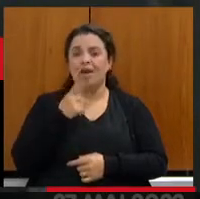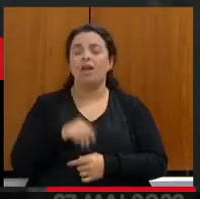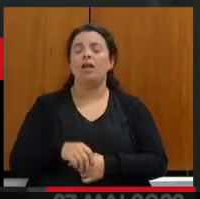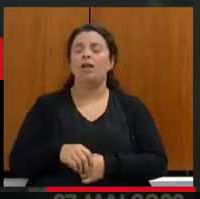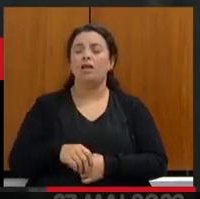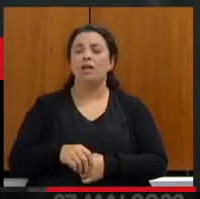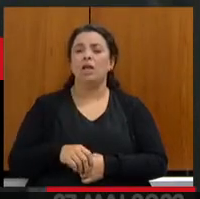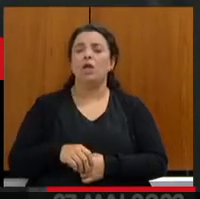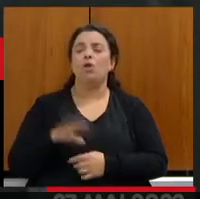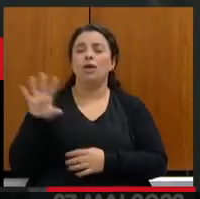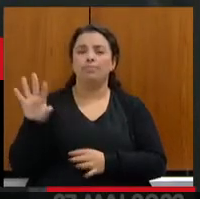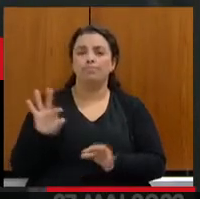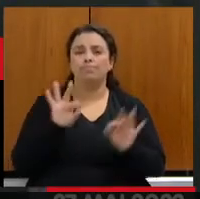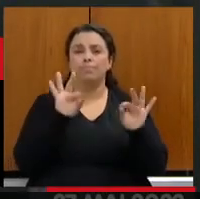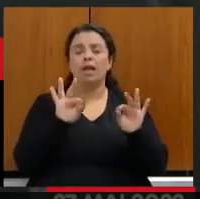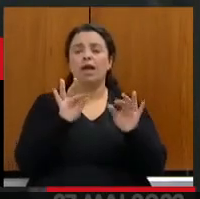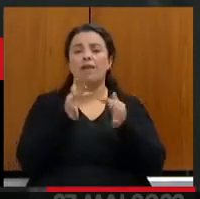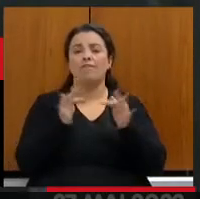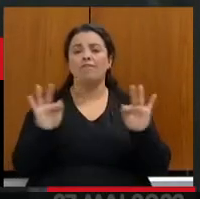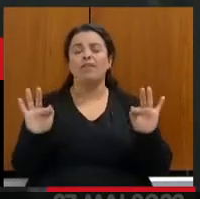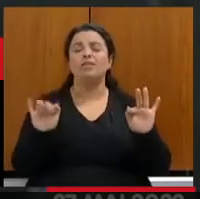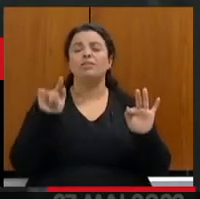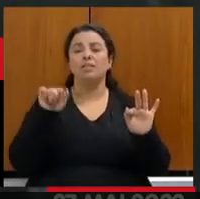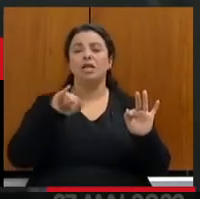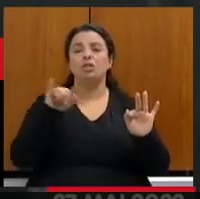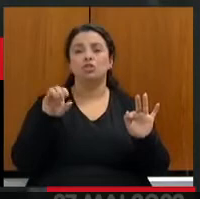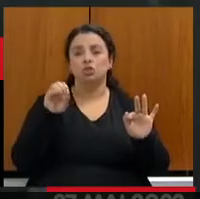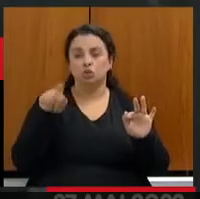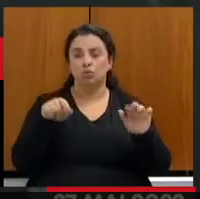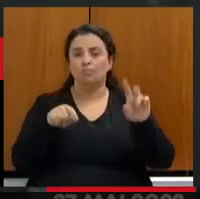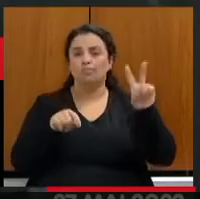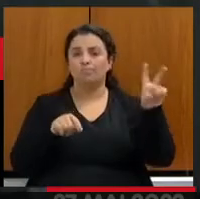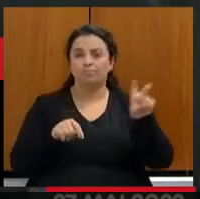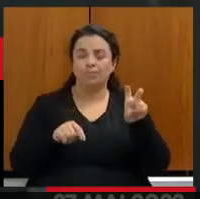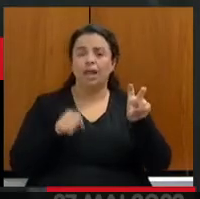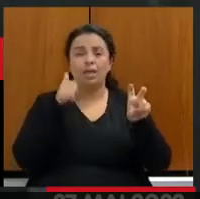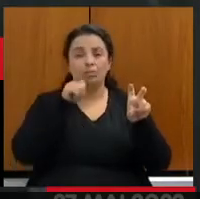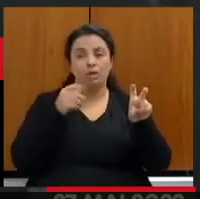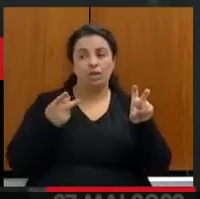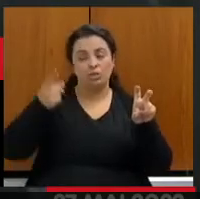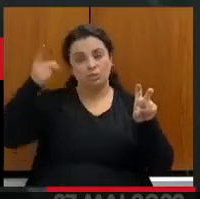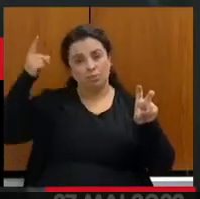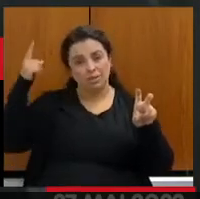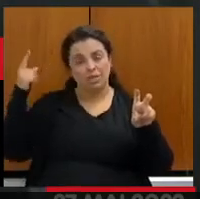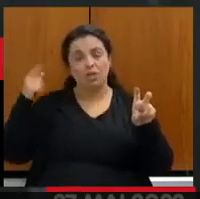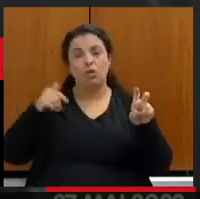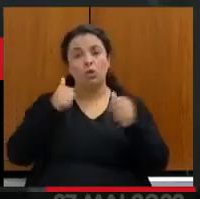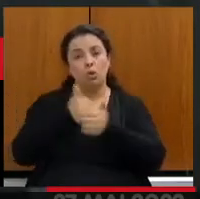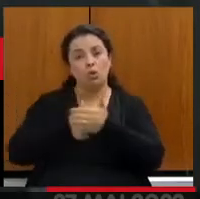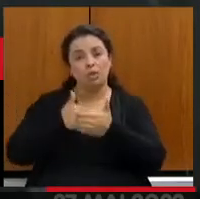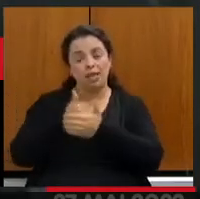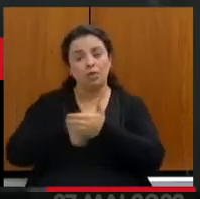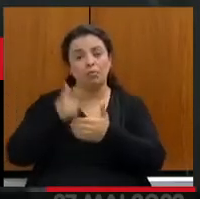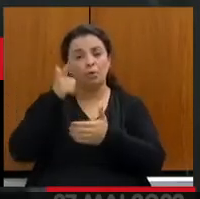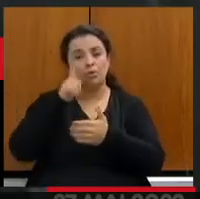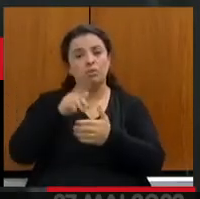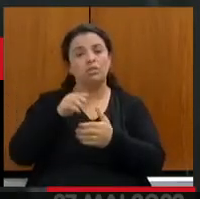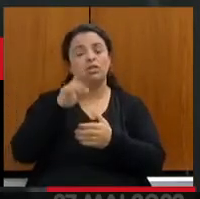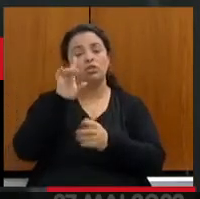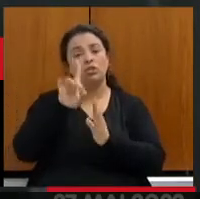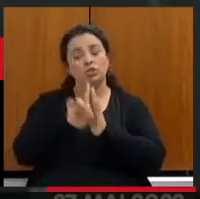Alagoas "as mulheres do passado Lutaram pelo direito ao voto